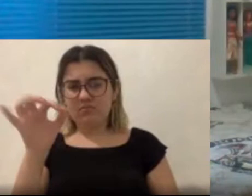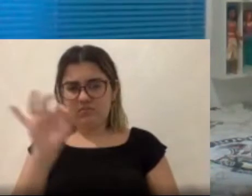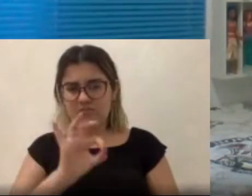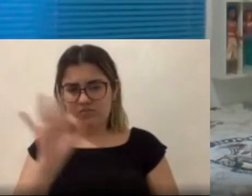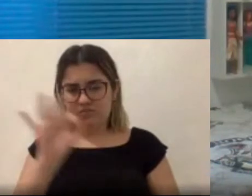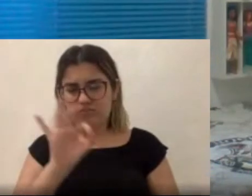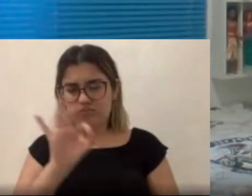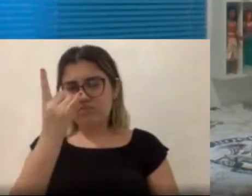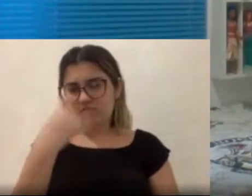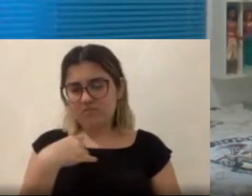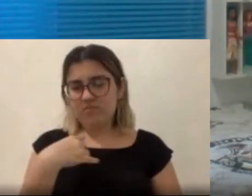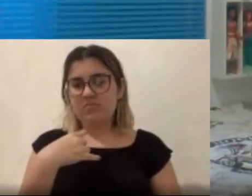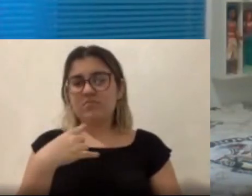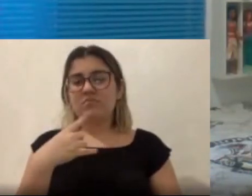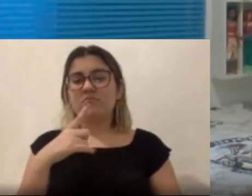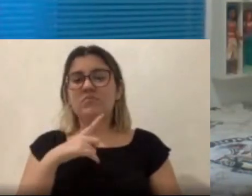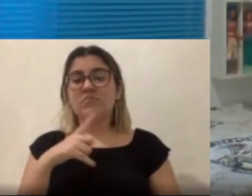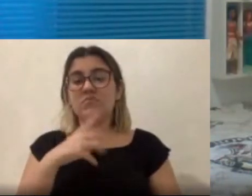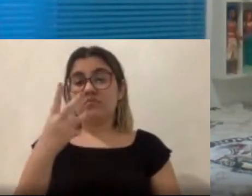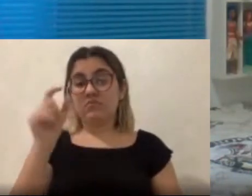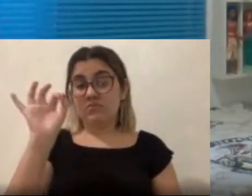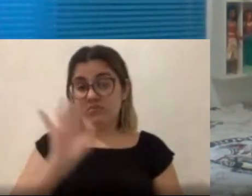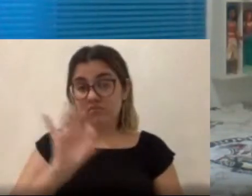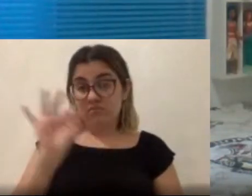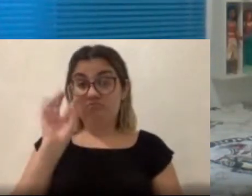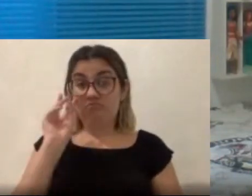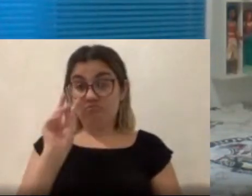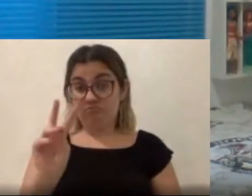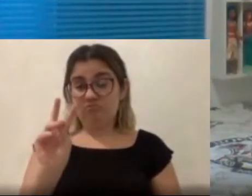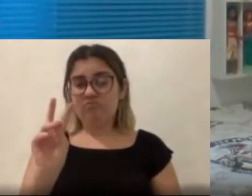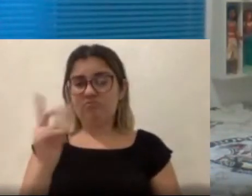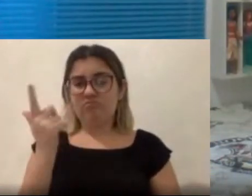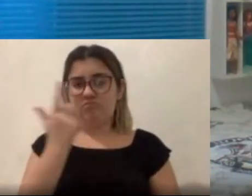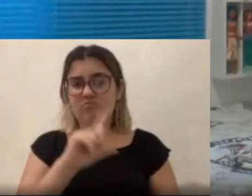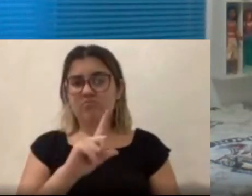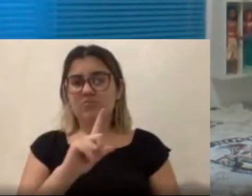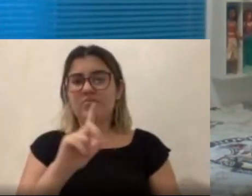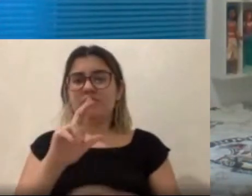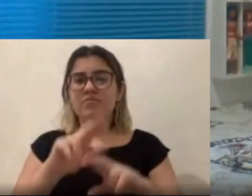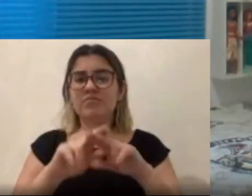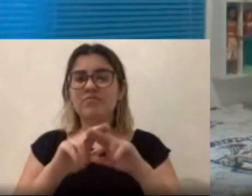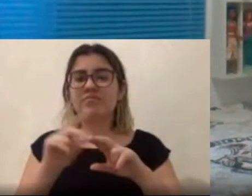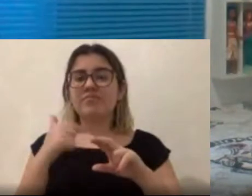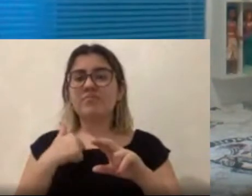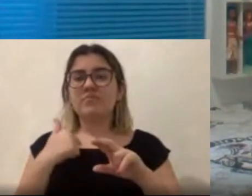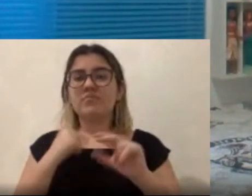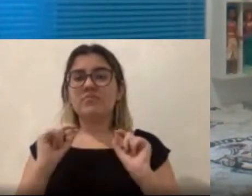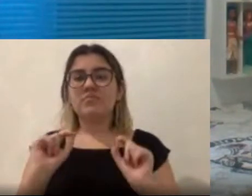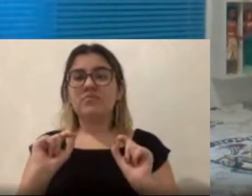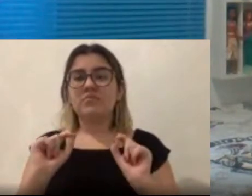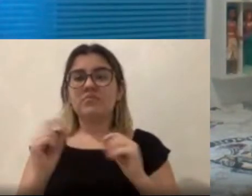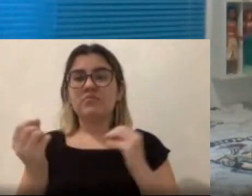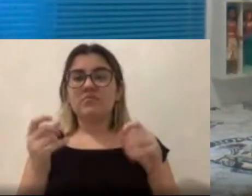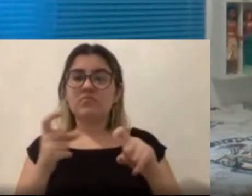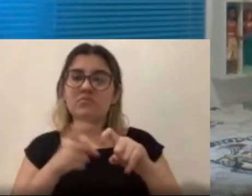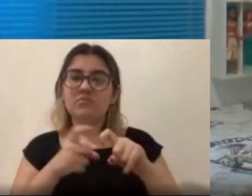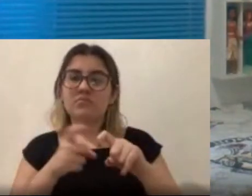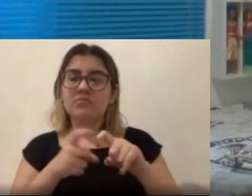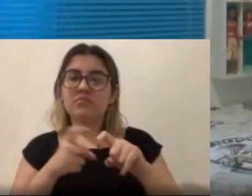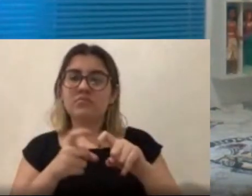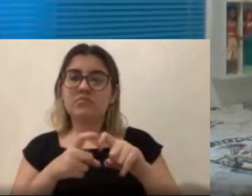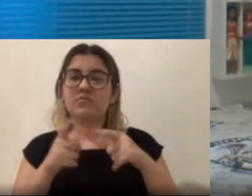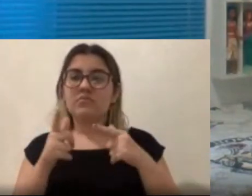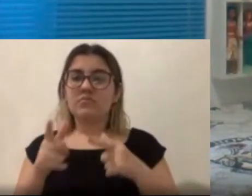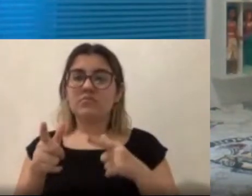tenho 3% de visão, e isso me coloca dentro do que a medicina chama de pessoa